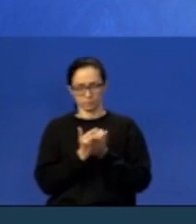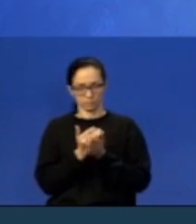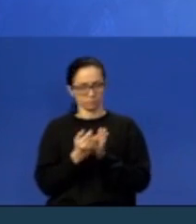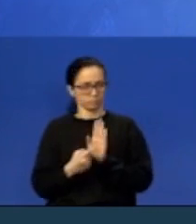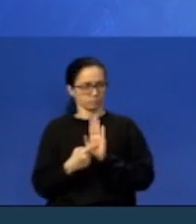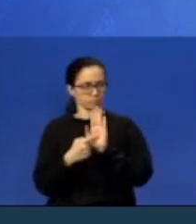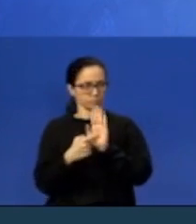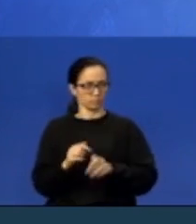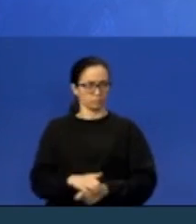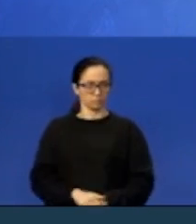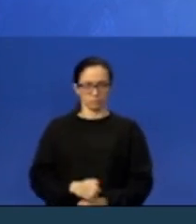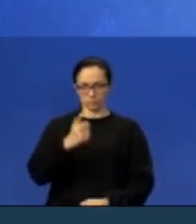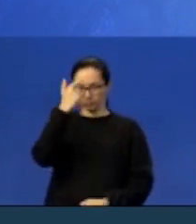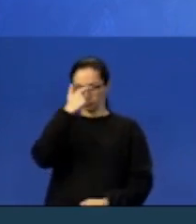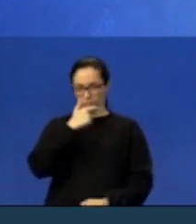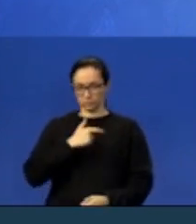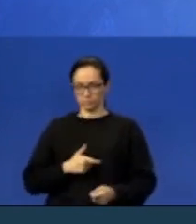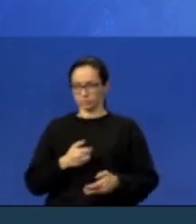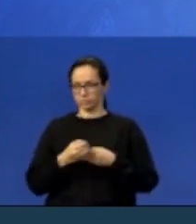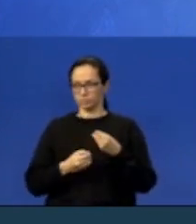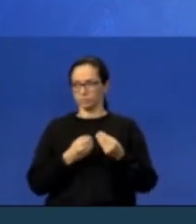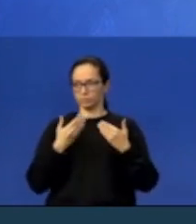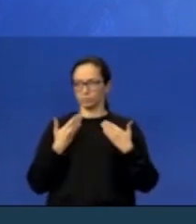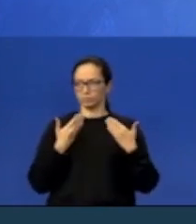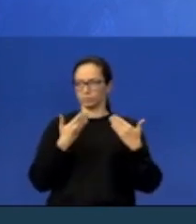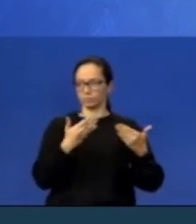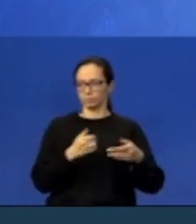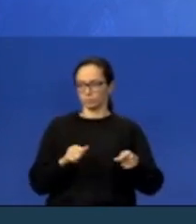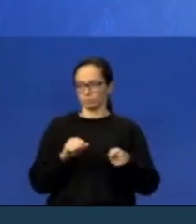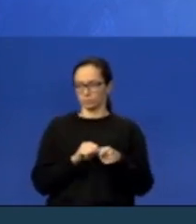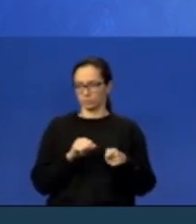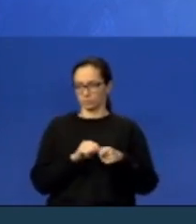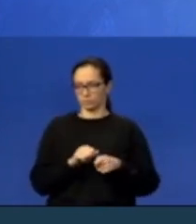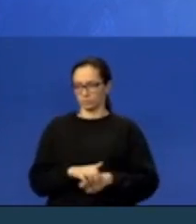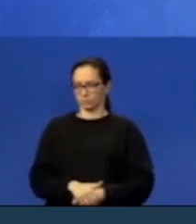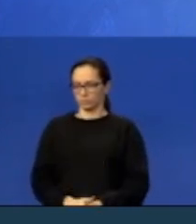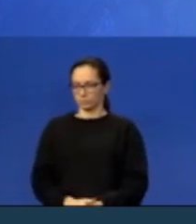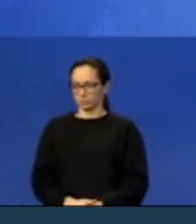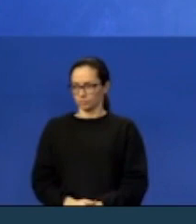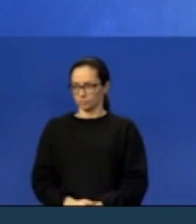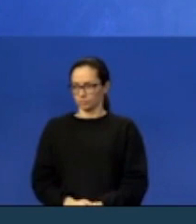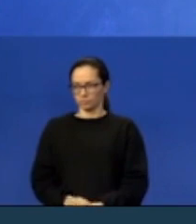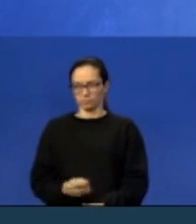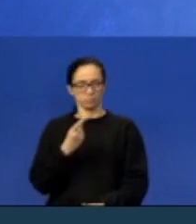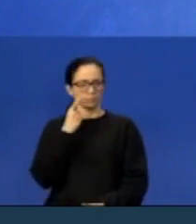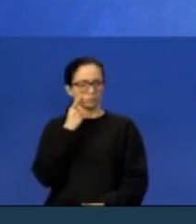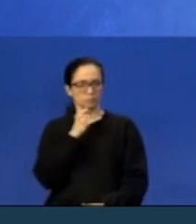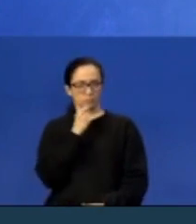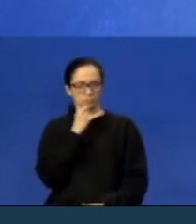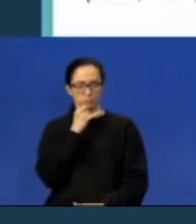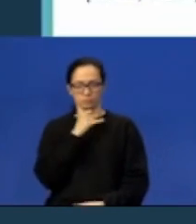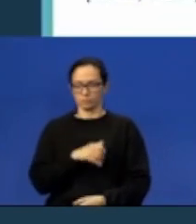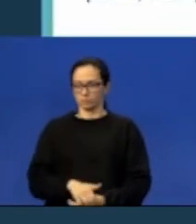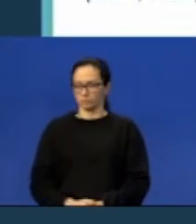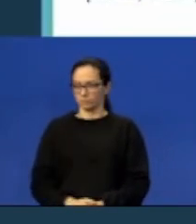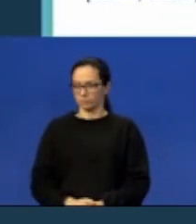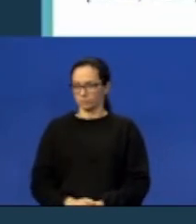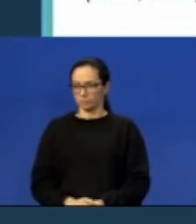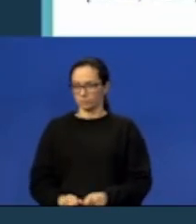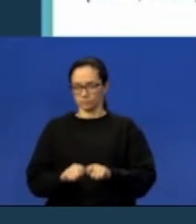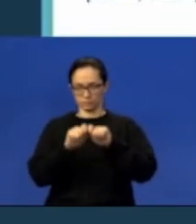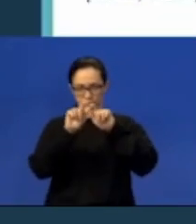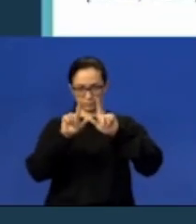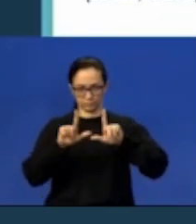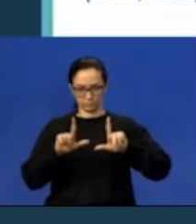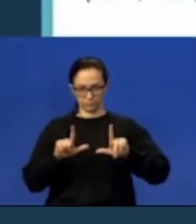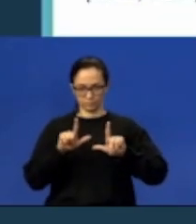que é a posição anatômica de frente para o avaliador. No slide a gente vai observar então essas imagens. Então vocês vão observar